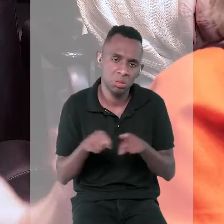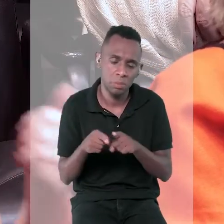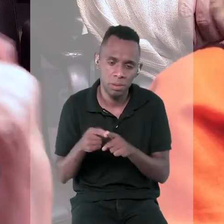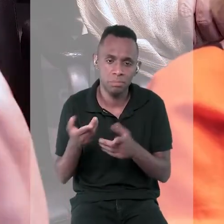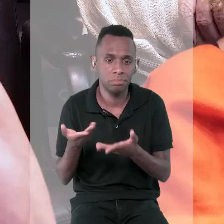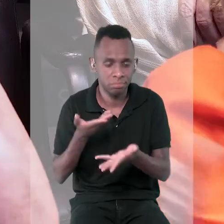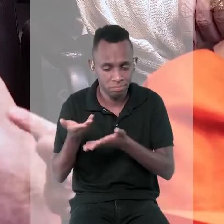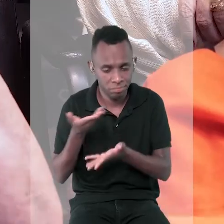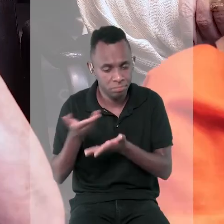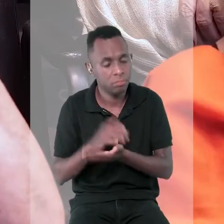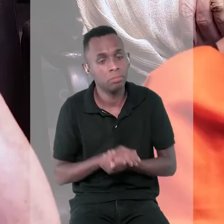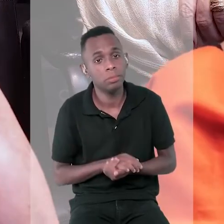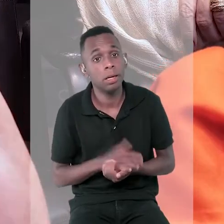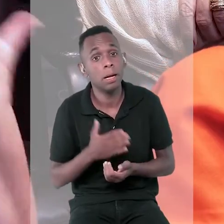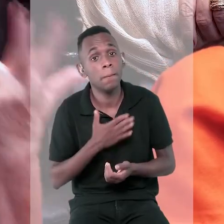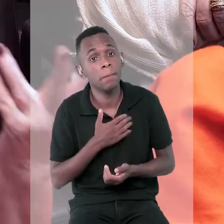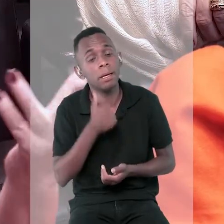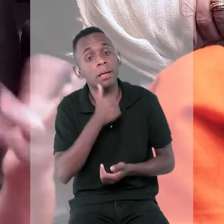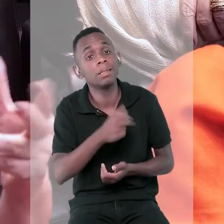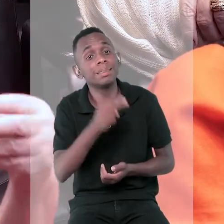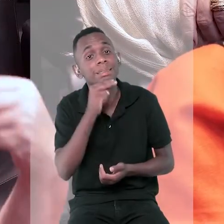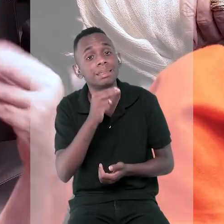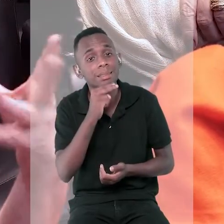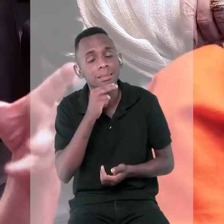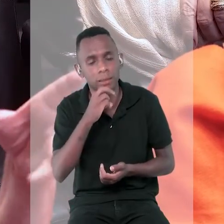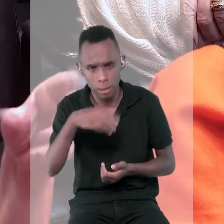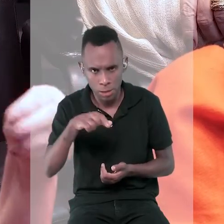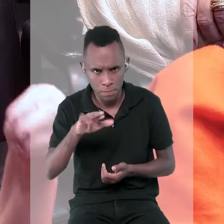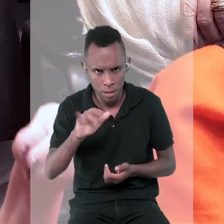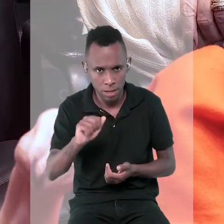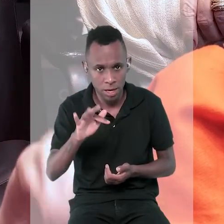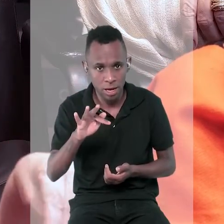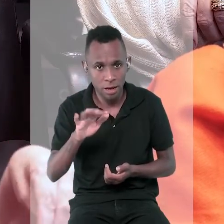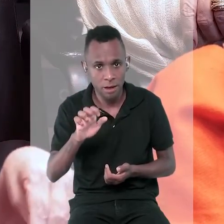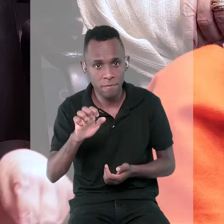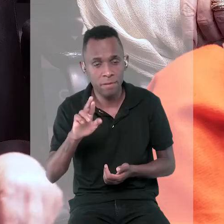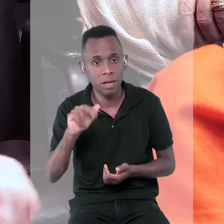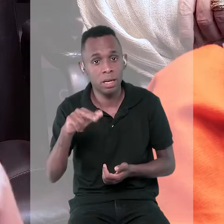com a Isabelle, a minha neta, a Maria Fernanda, que é